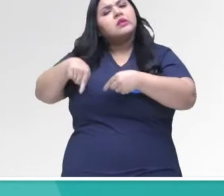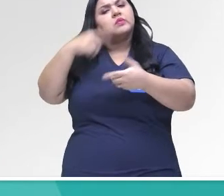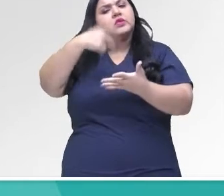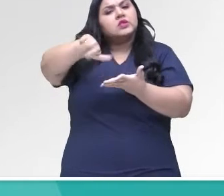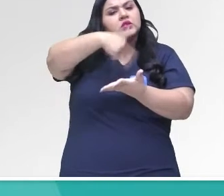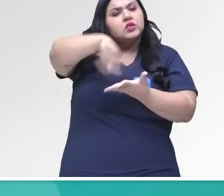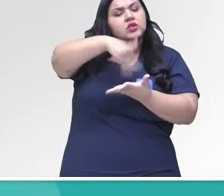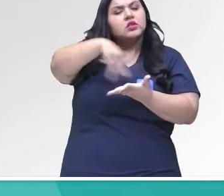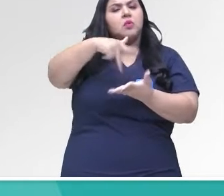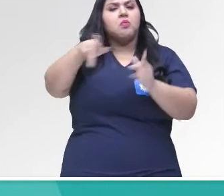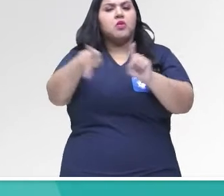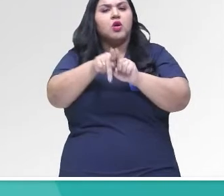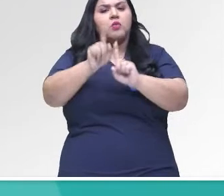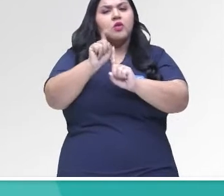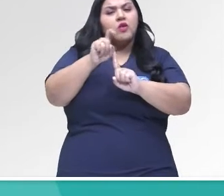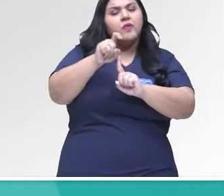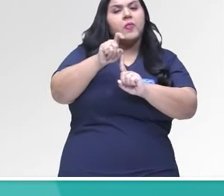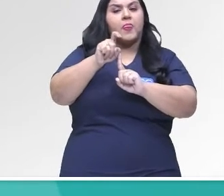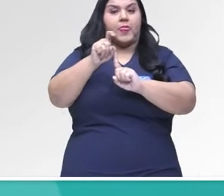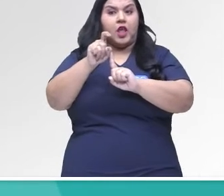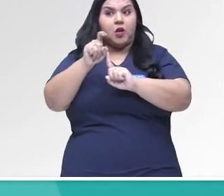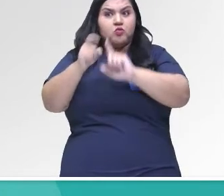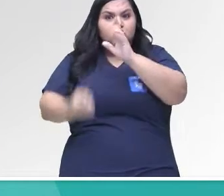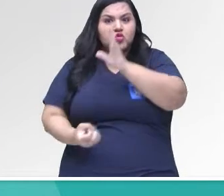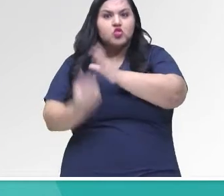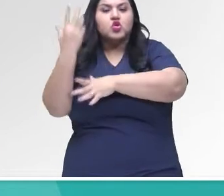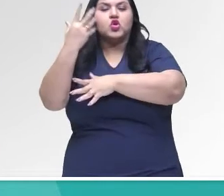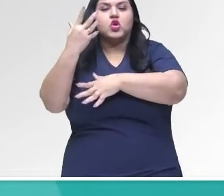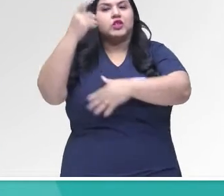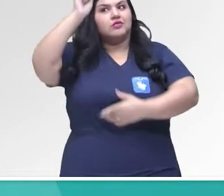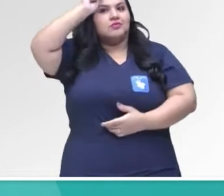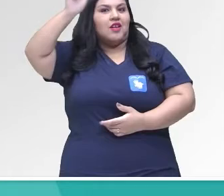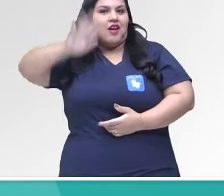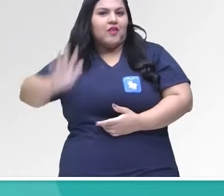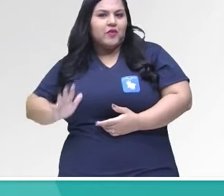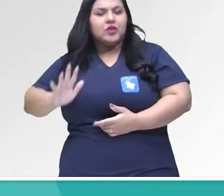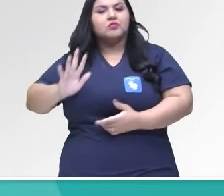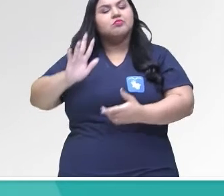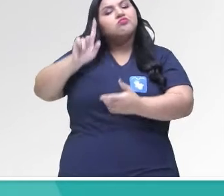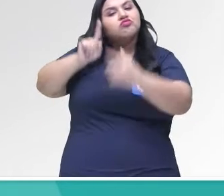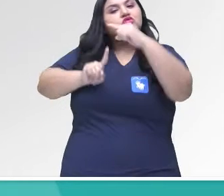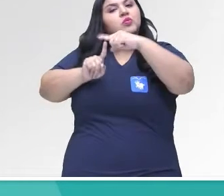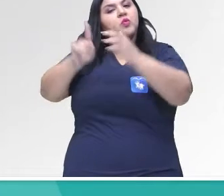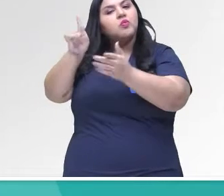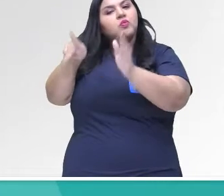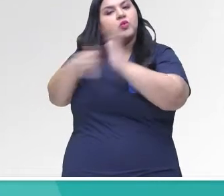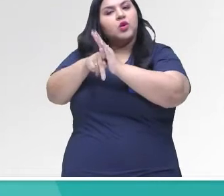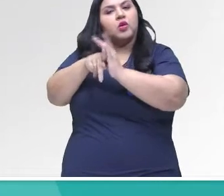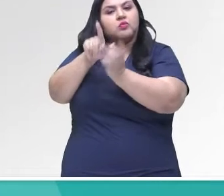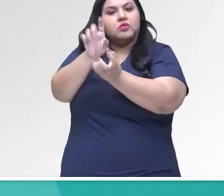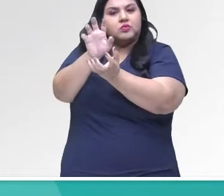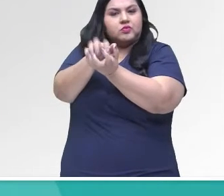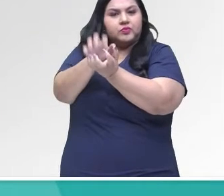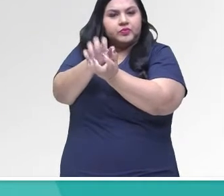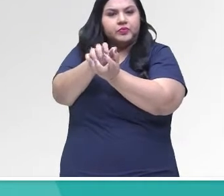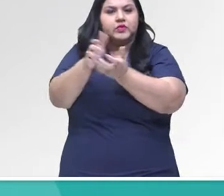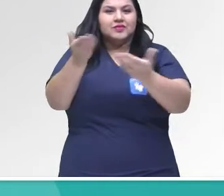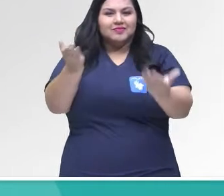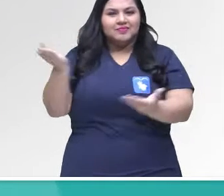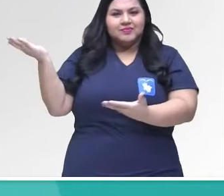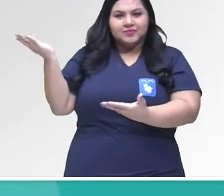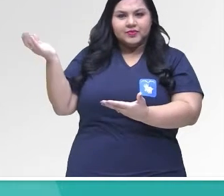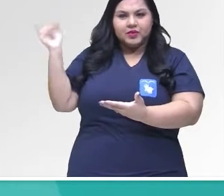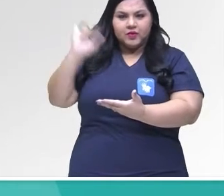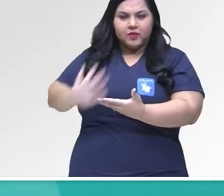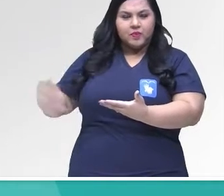né, folclórica de origem afro-brasileira, típica do estado de Pernambuco. E aí nós estamos vendo aqui uma imagem